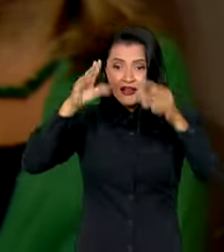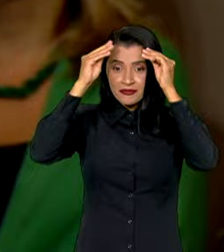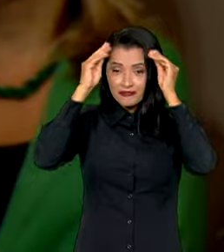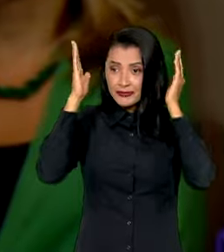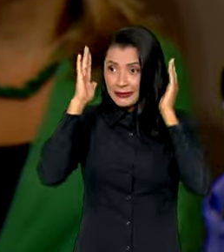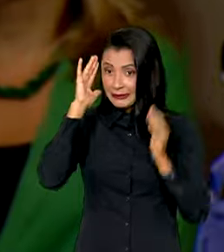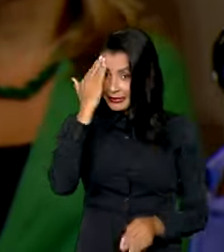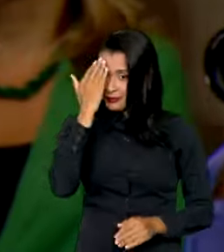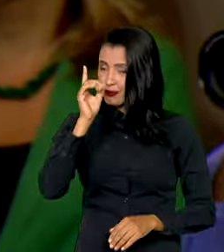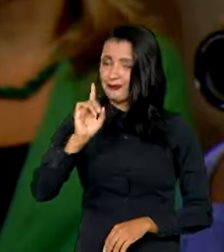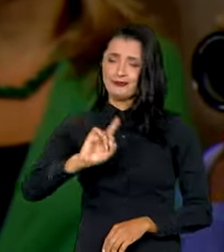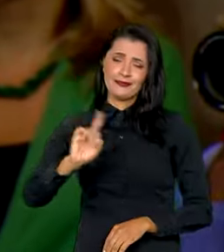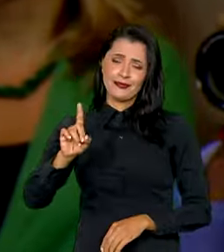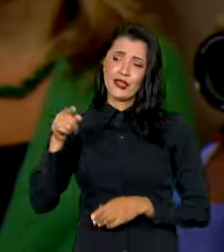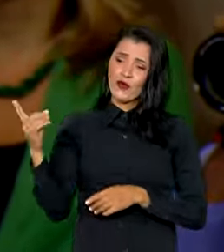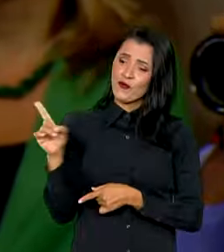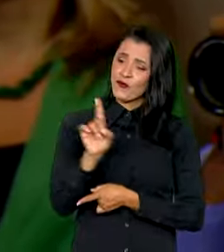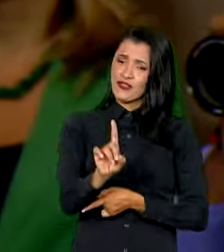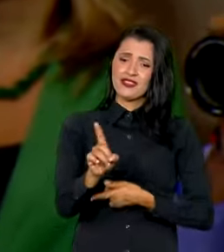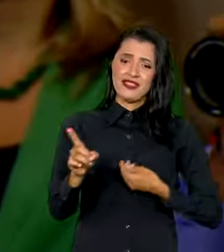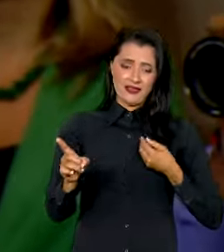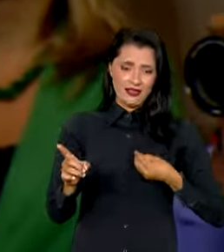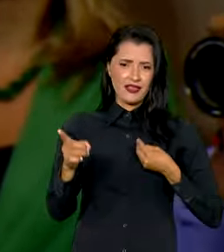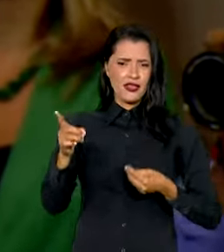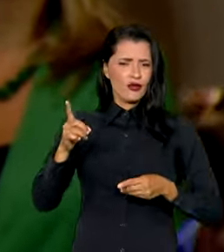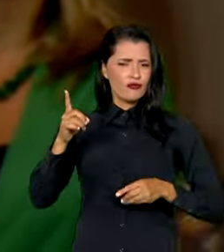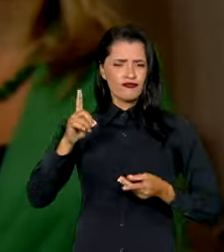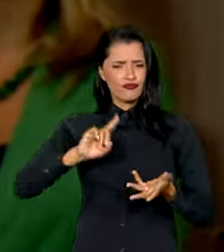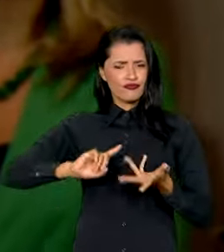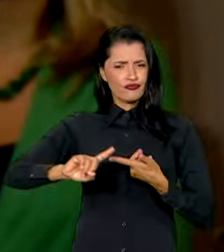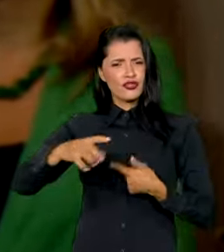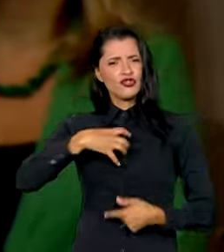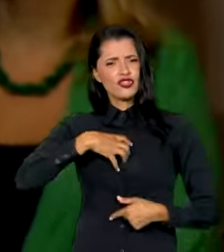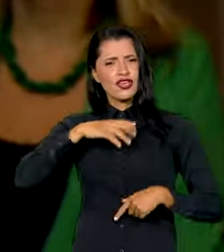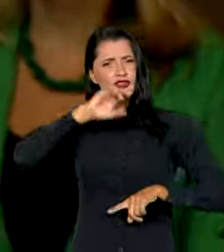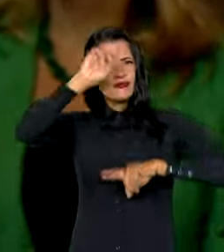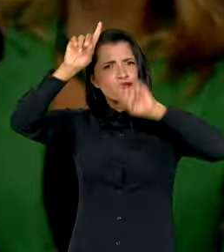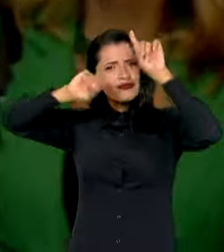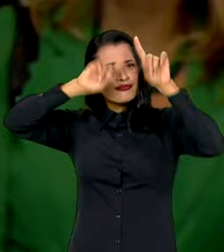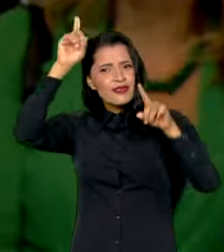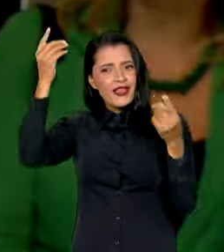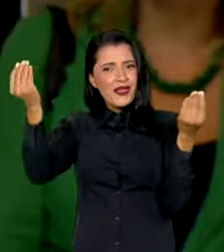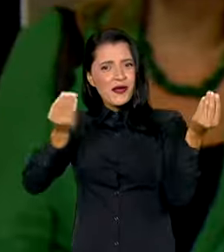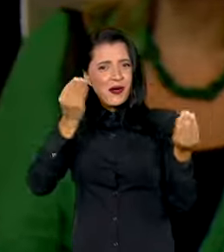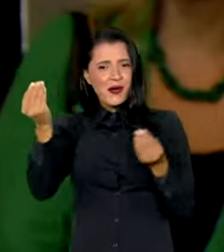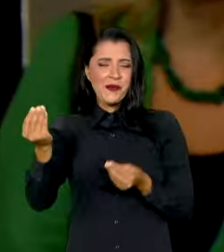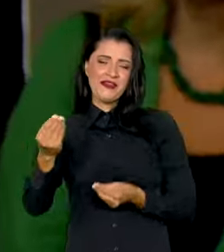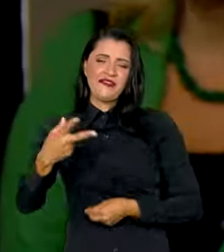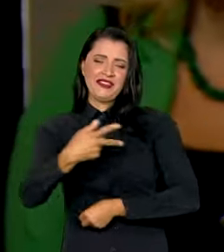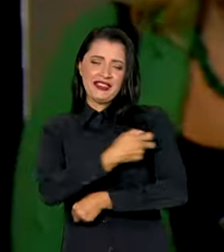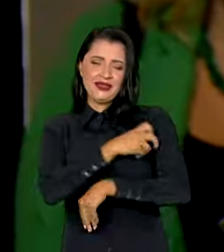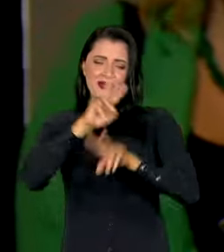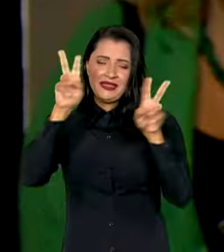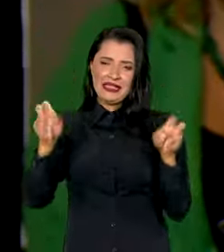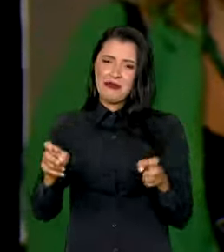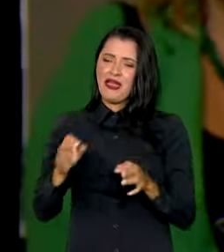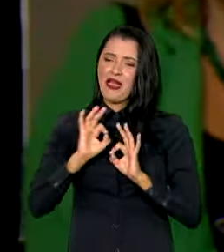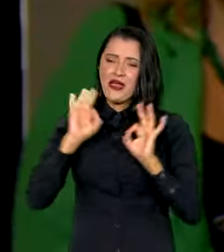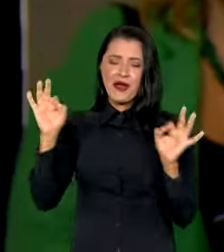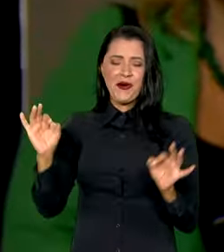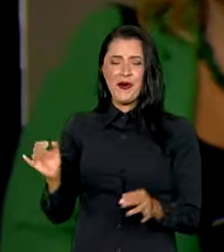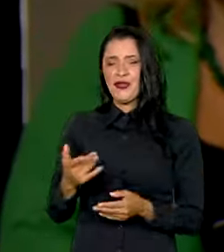vocês conosco com formas criativas de lidar com esse desafio da vacinação é fundamental. Parabéns